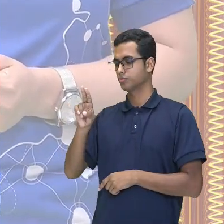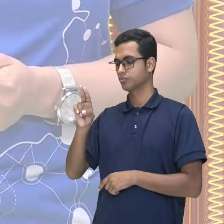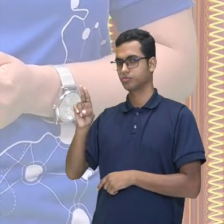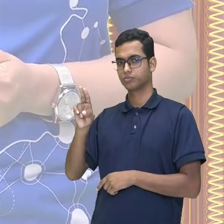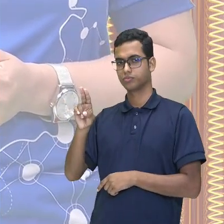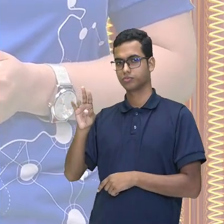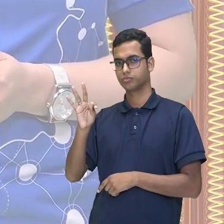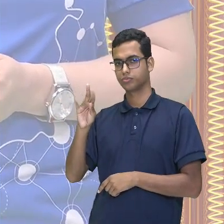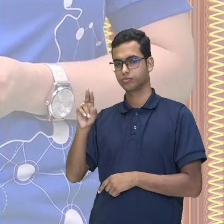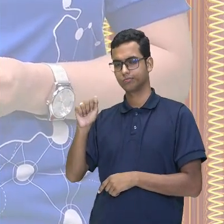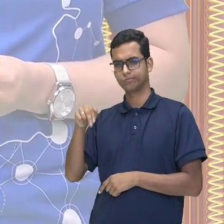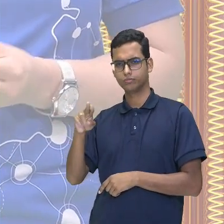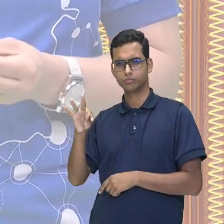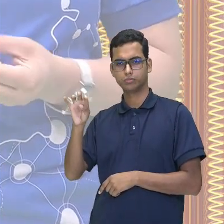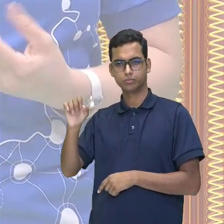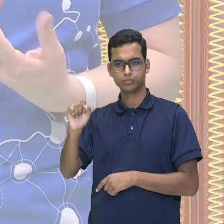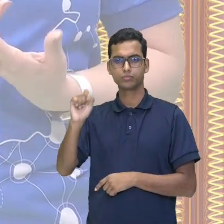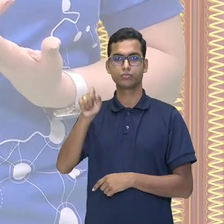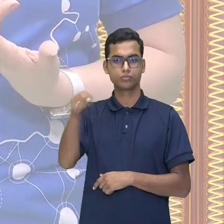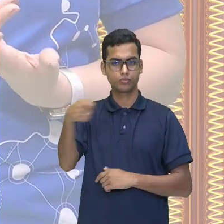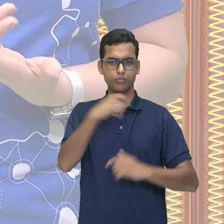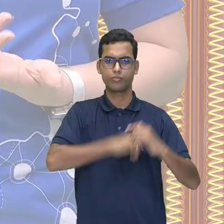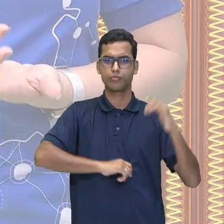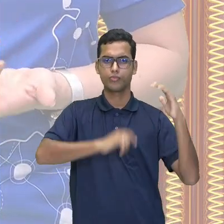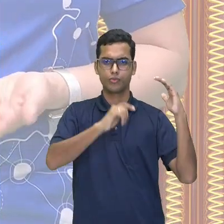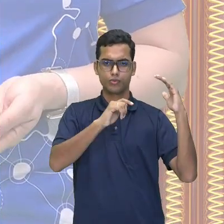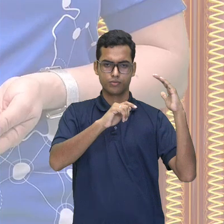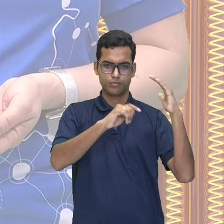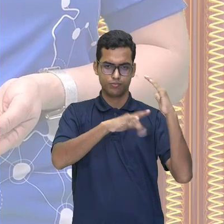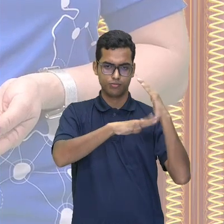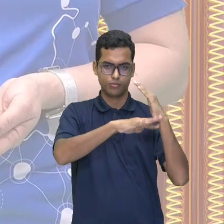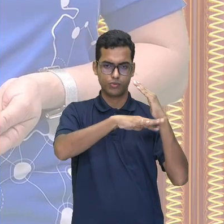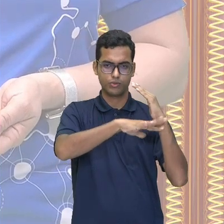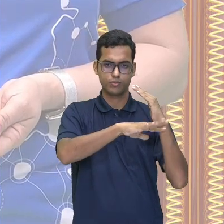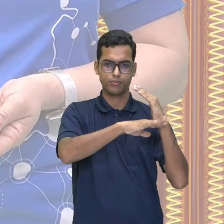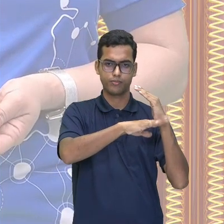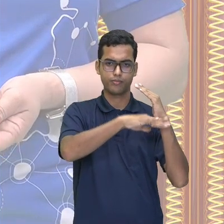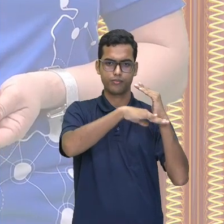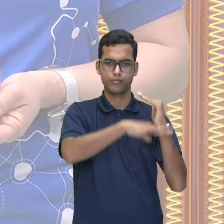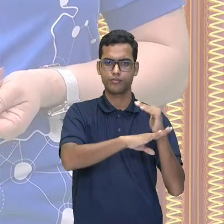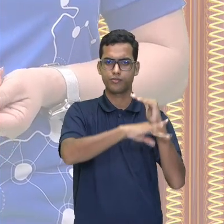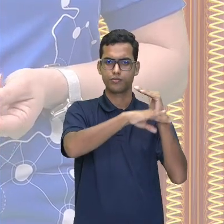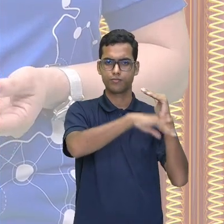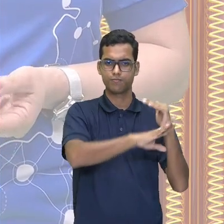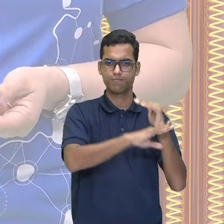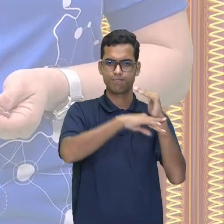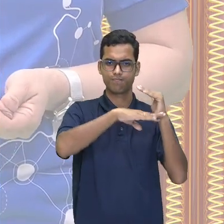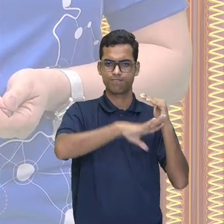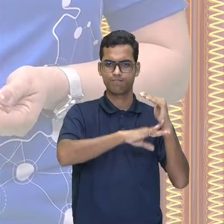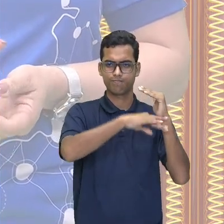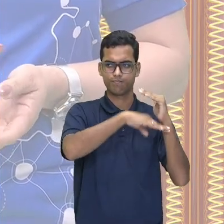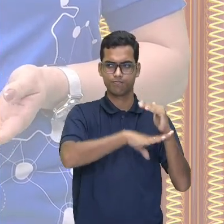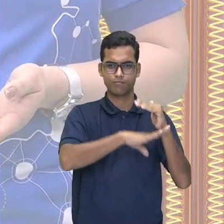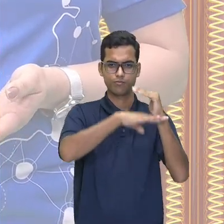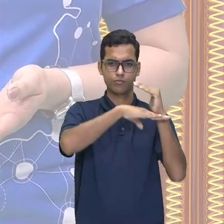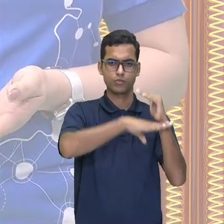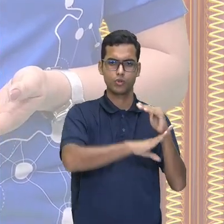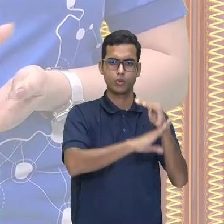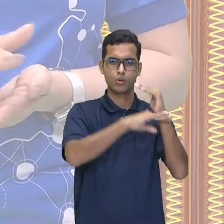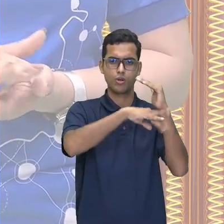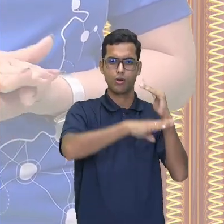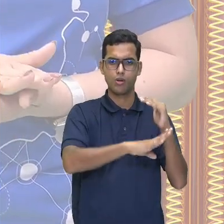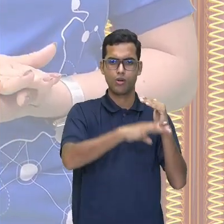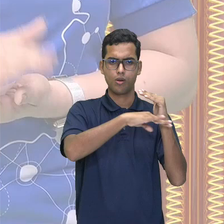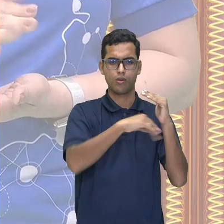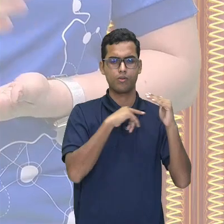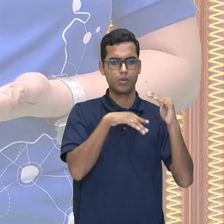uma representação do flutuante. São habitações sobre as águas, a sua base é feita com